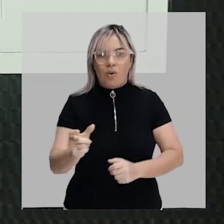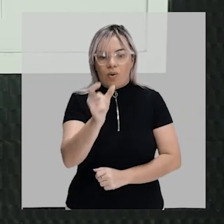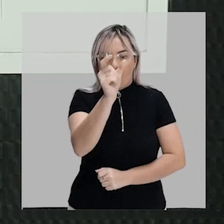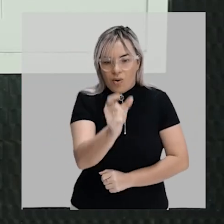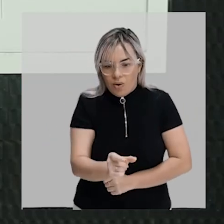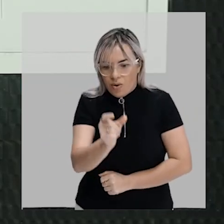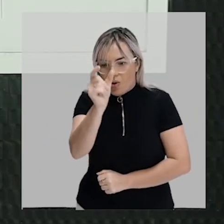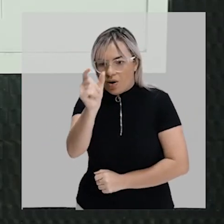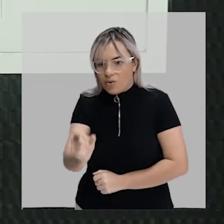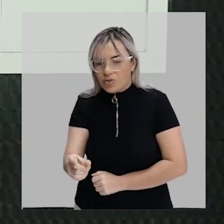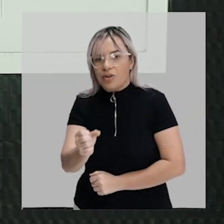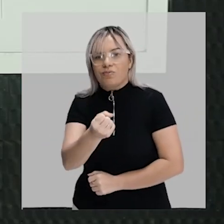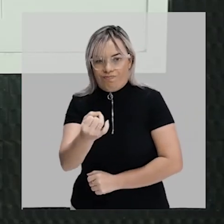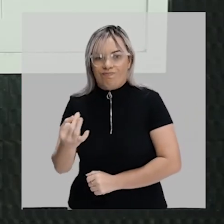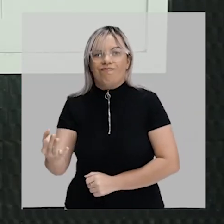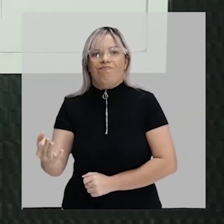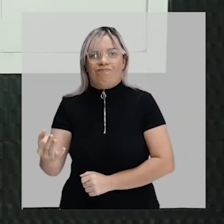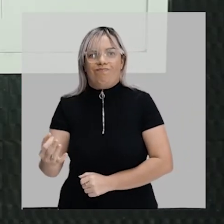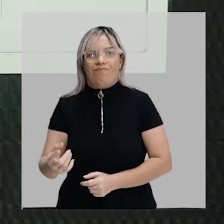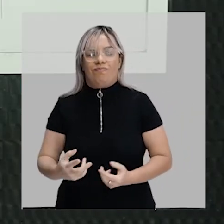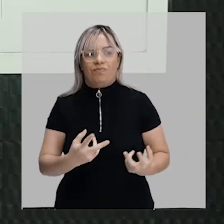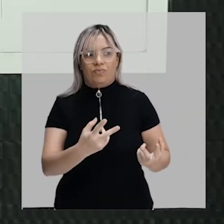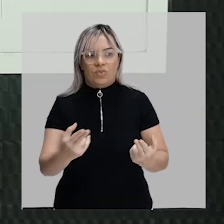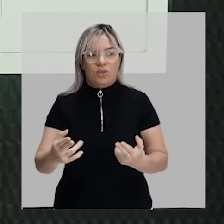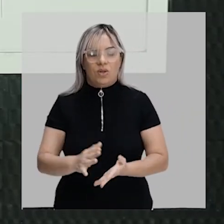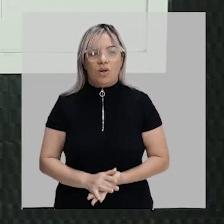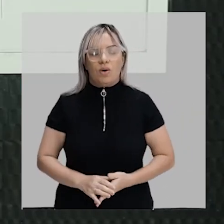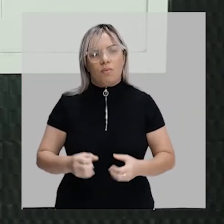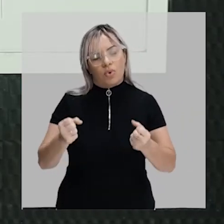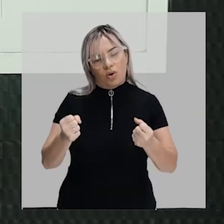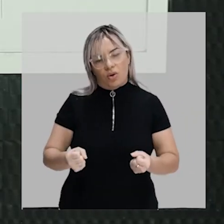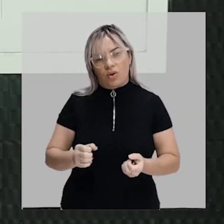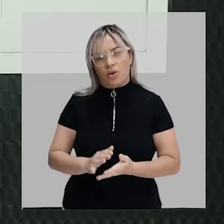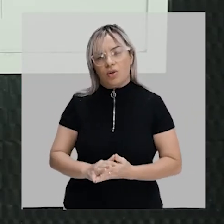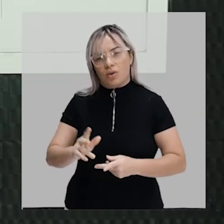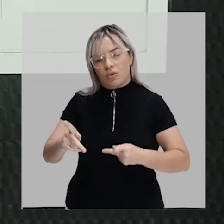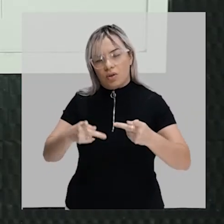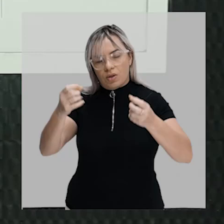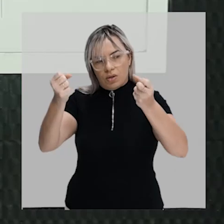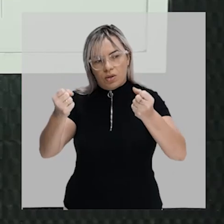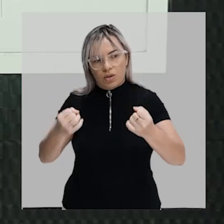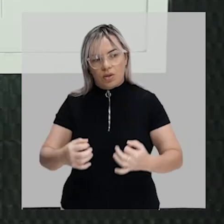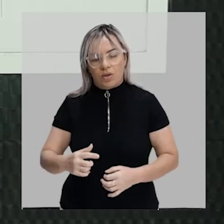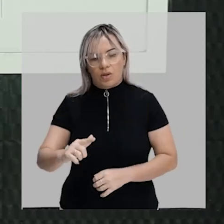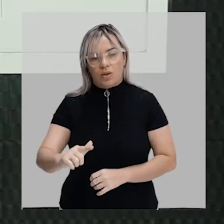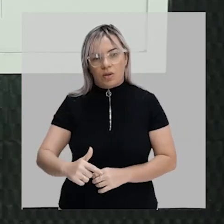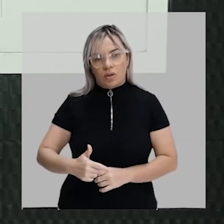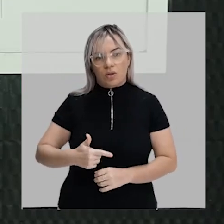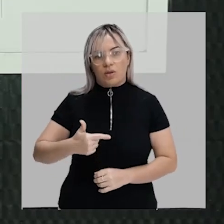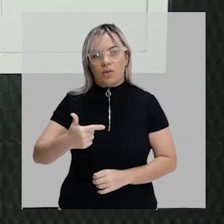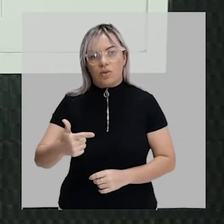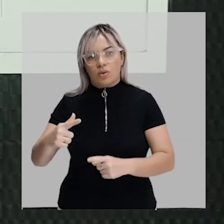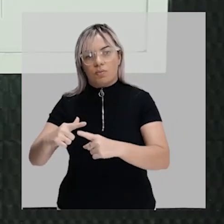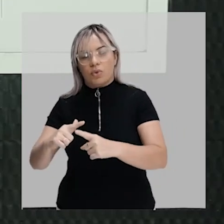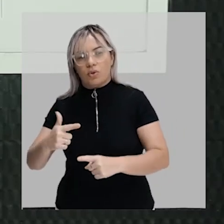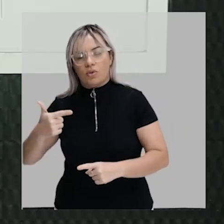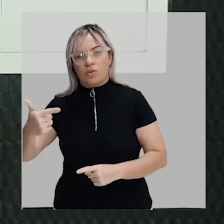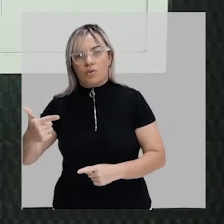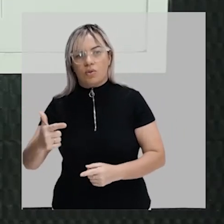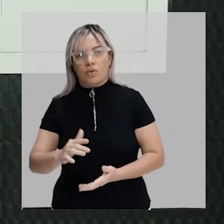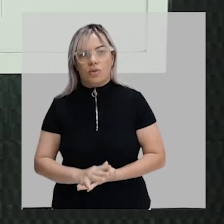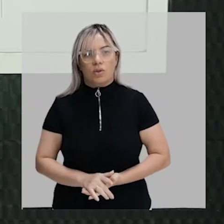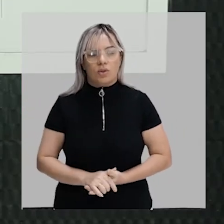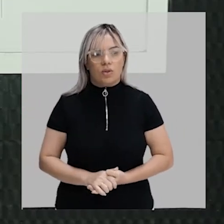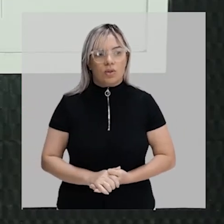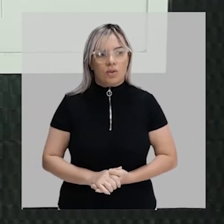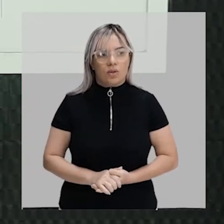aqui a gente nem fala dois por dois podia até falar mas existe uma outra maneira de você falar sobre uma matriz